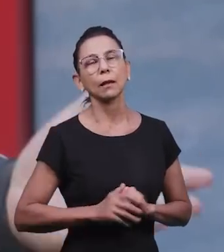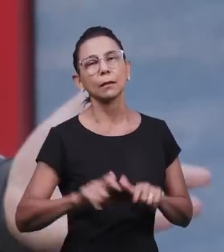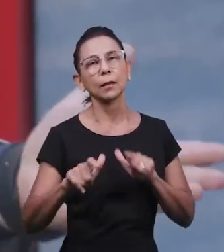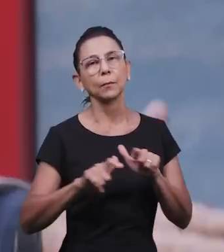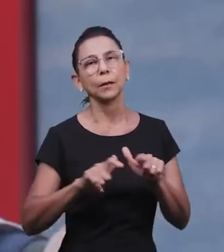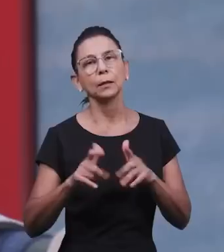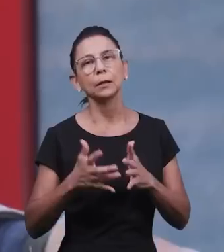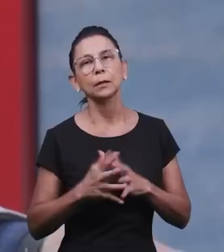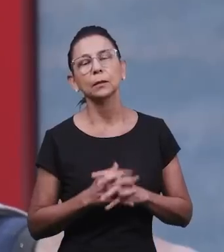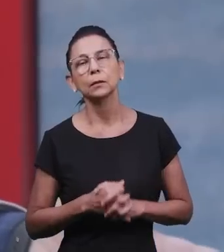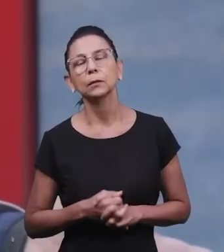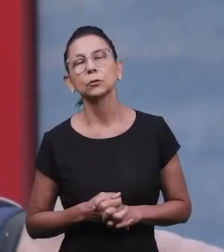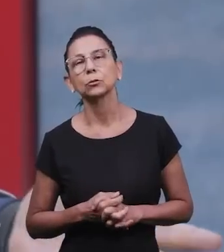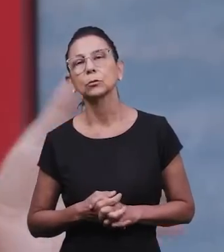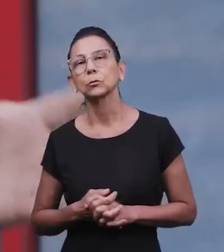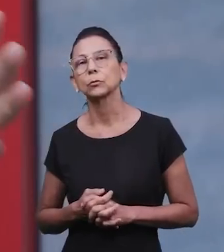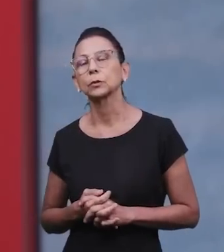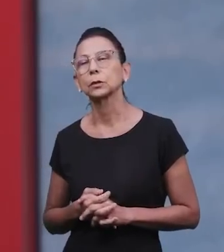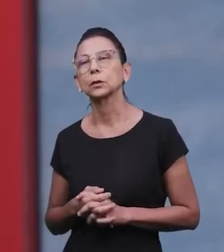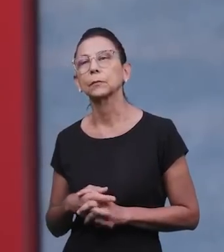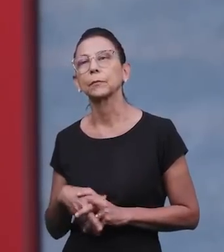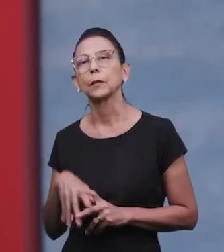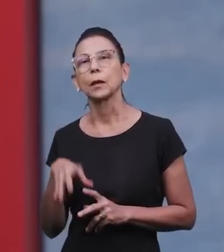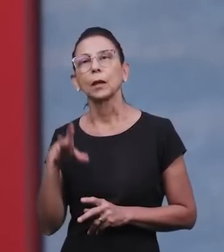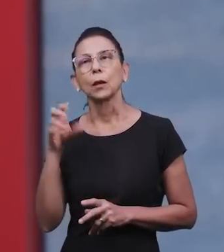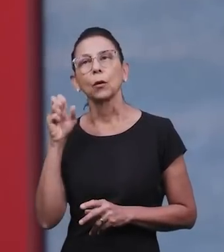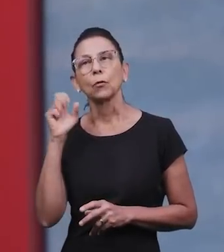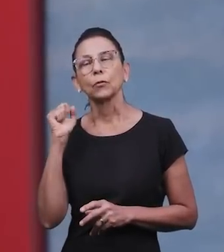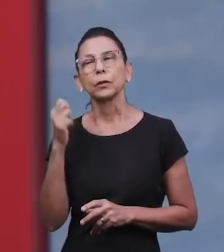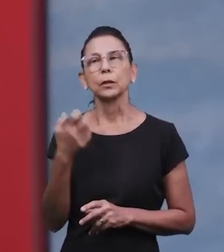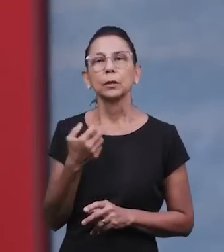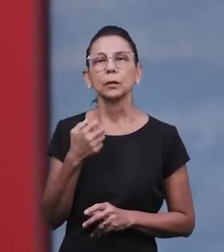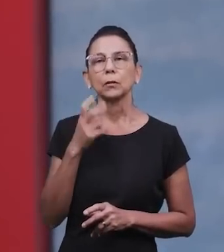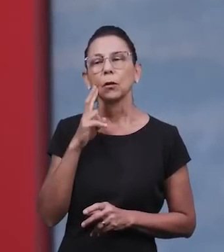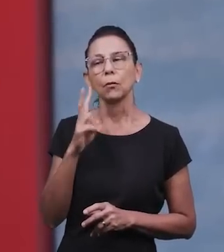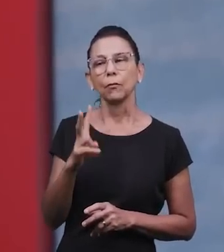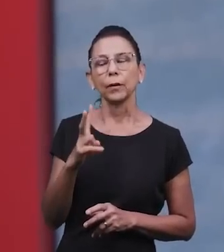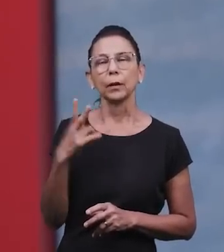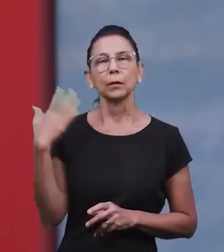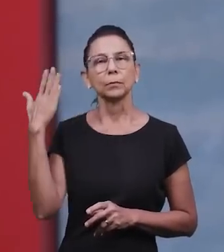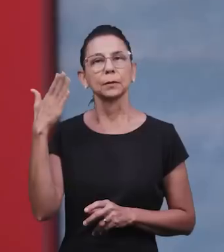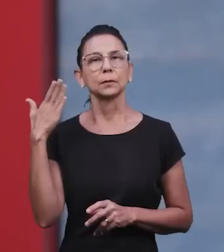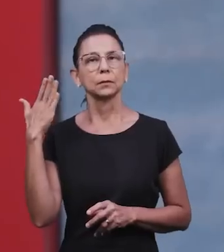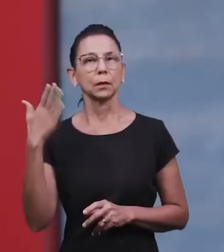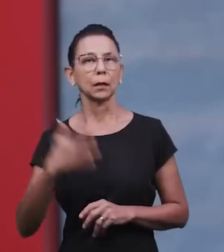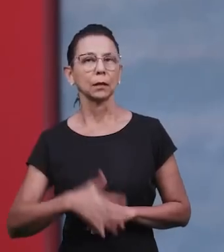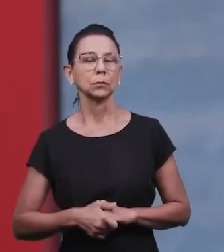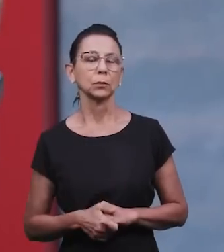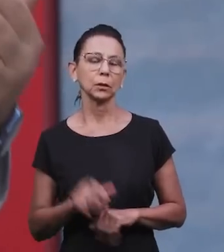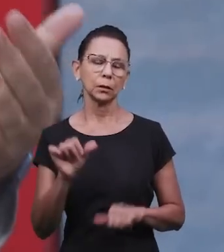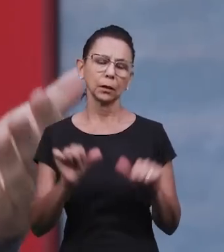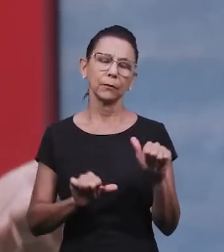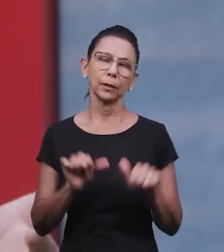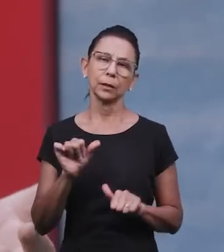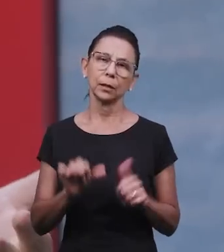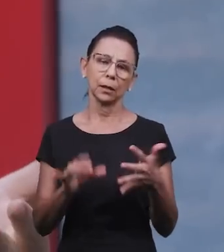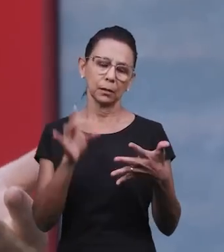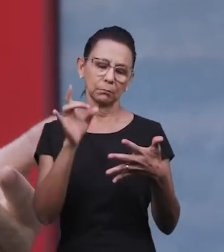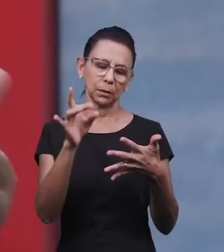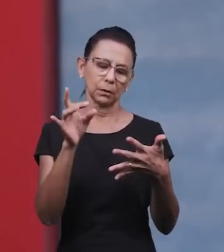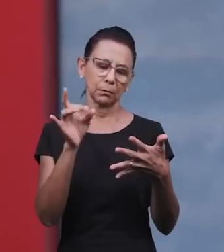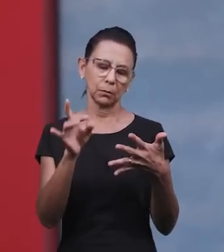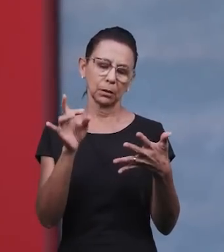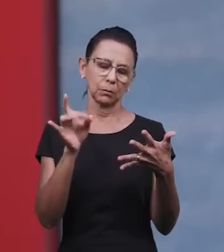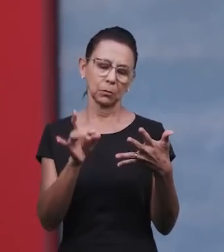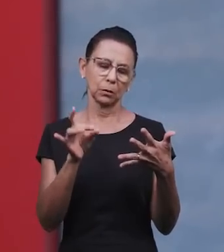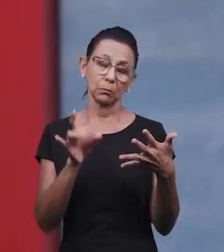exemplo, do WhatsApp, que é uma rede social? Então, a gente precisa analisar caso a caso para ver essa economia de tempo.